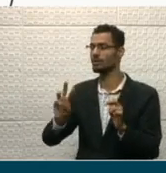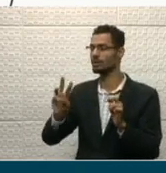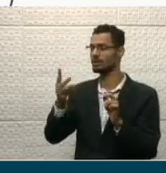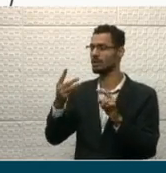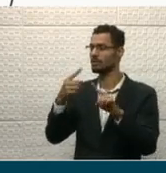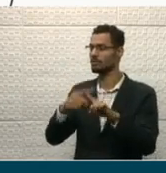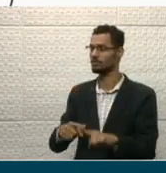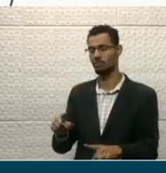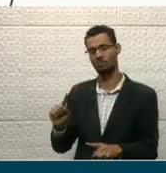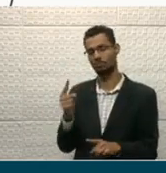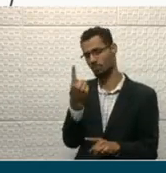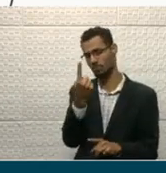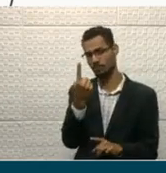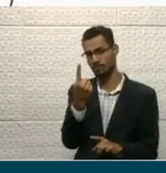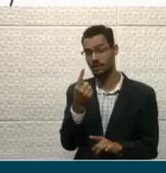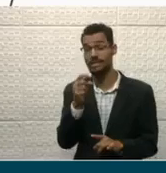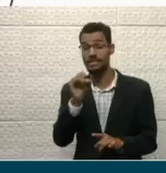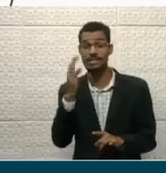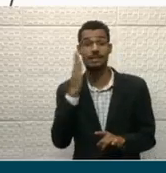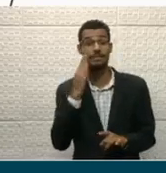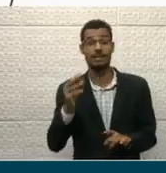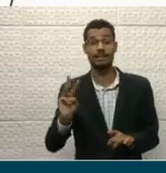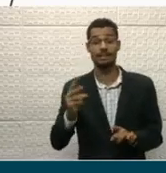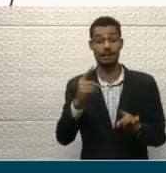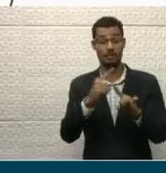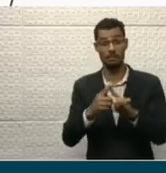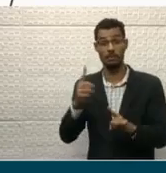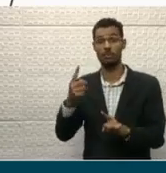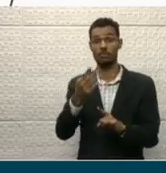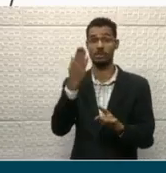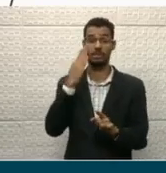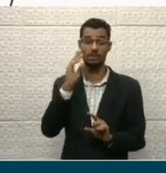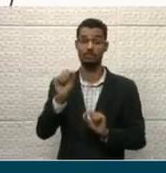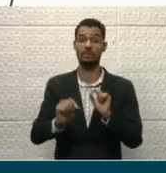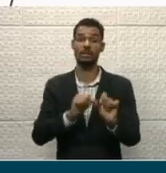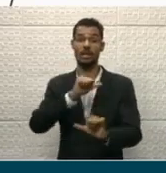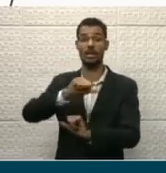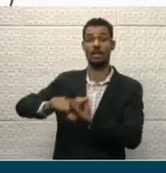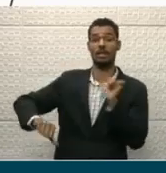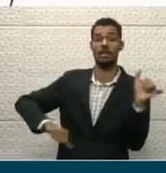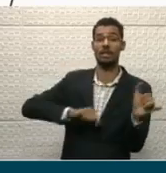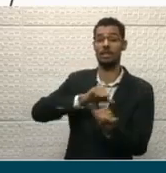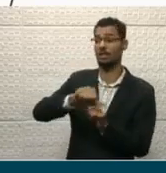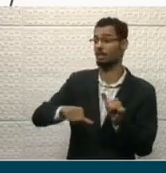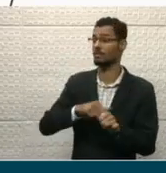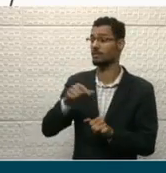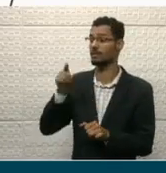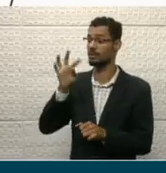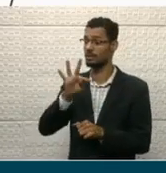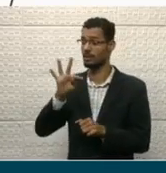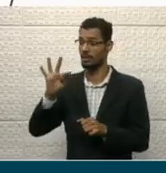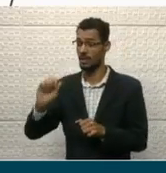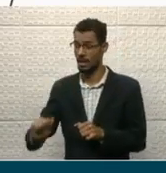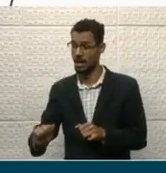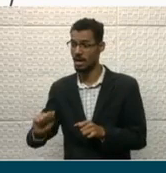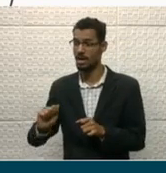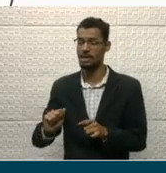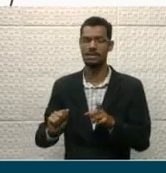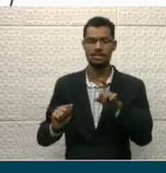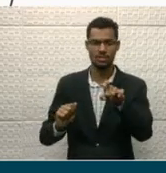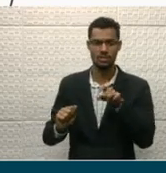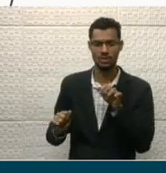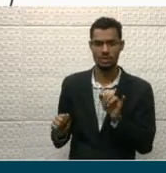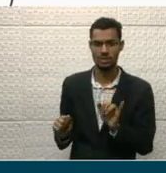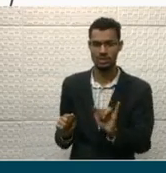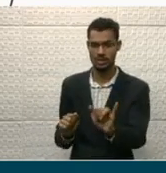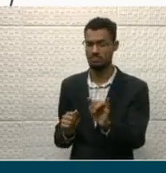1. Se eu sei que o vetor é dado dessa forma, então a transformação TA aplicada sobre um vetor